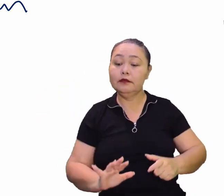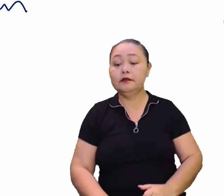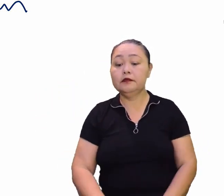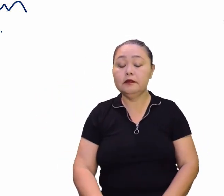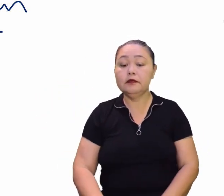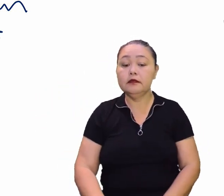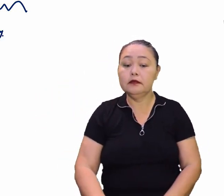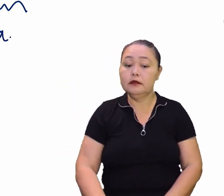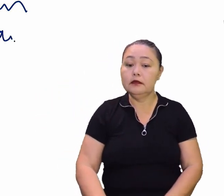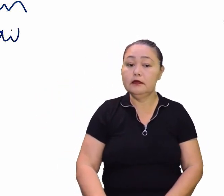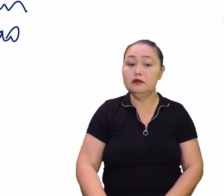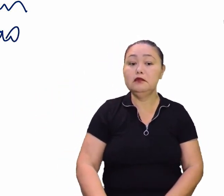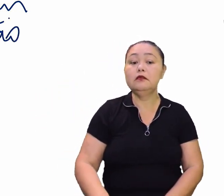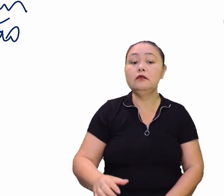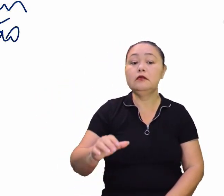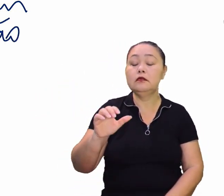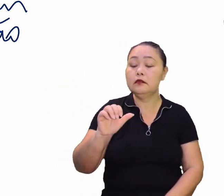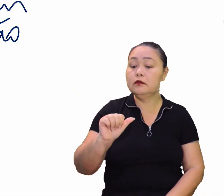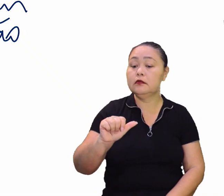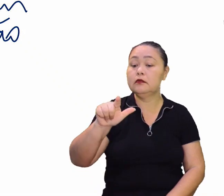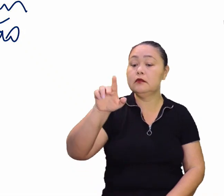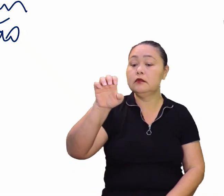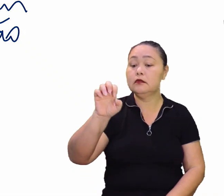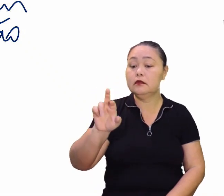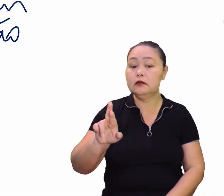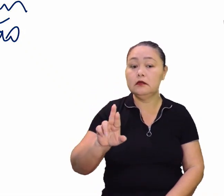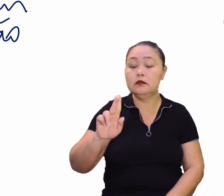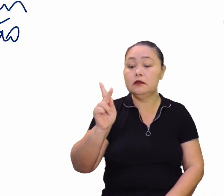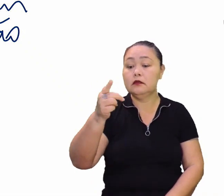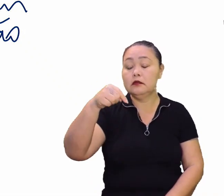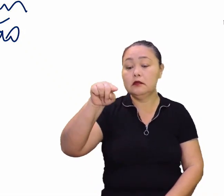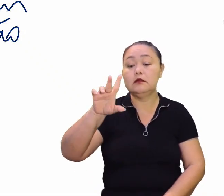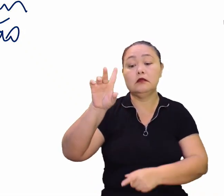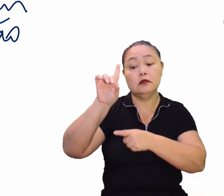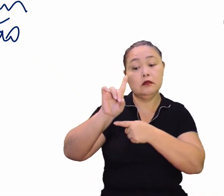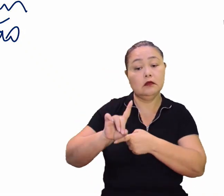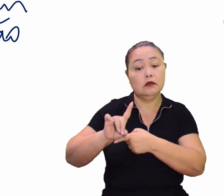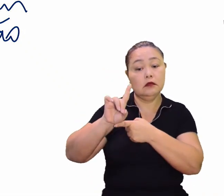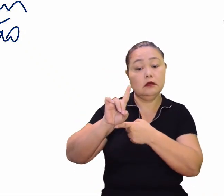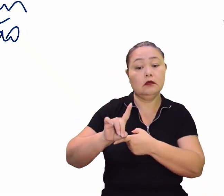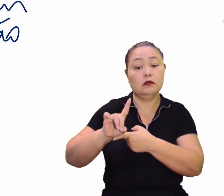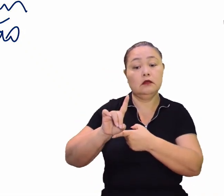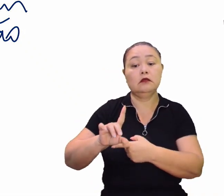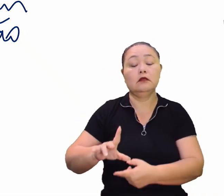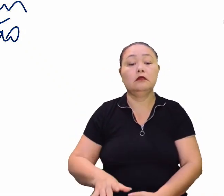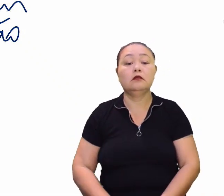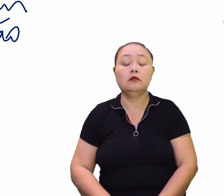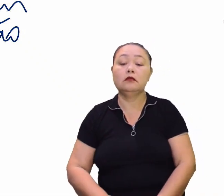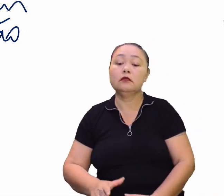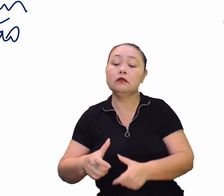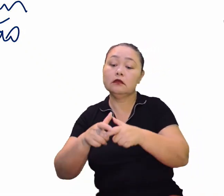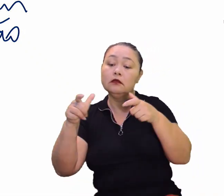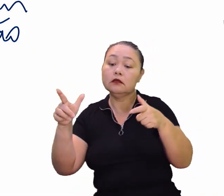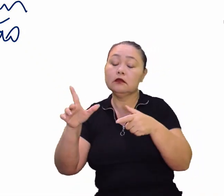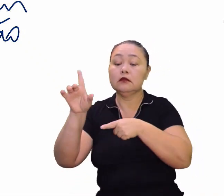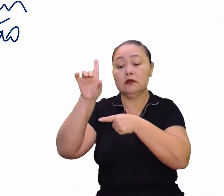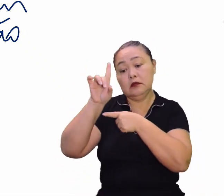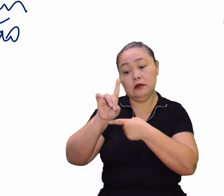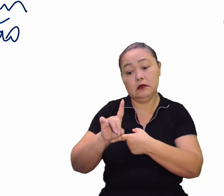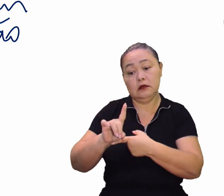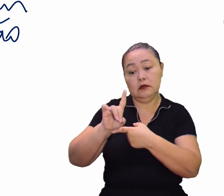E o alté do chão, maior em densidade. Puxa aqui do alté do chão do lado e coloca aí. O maior